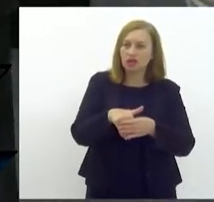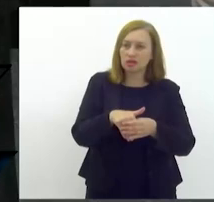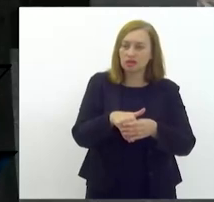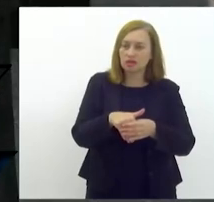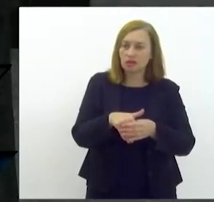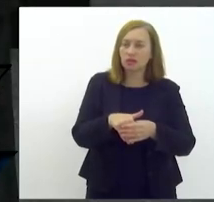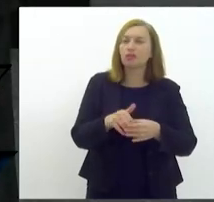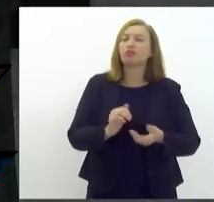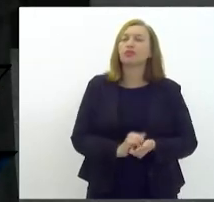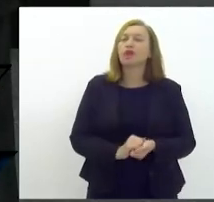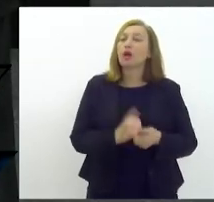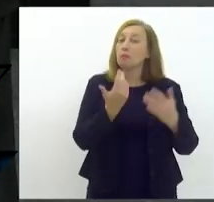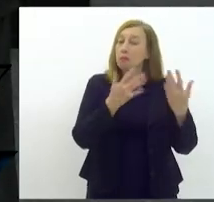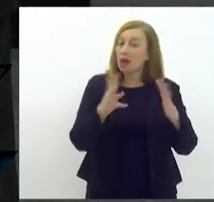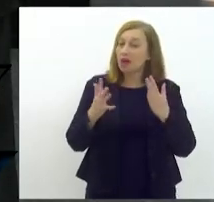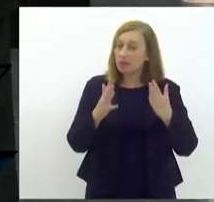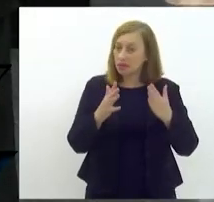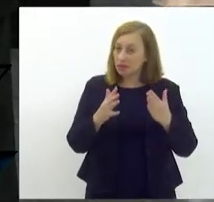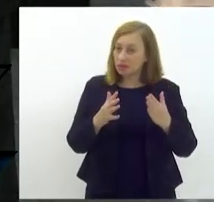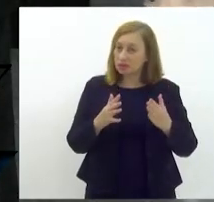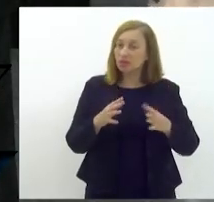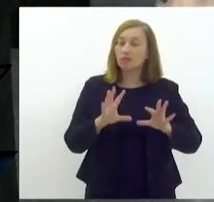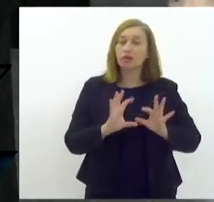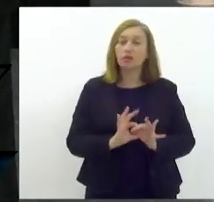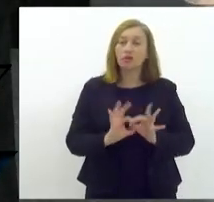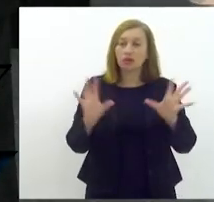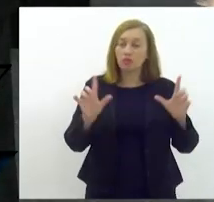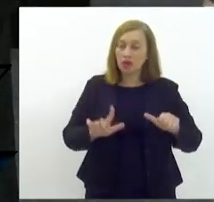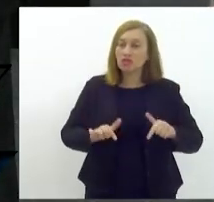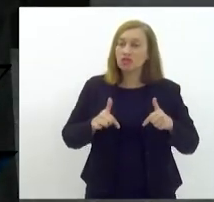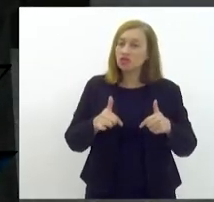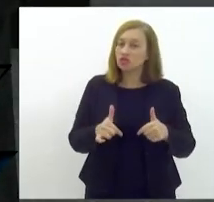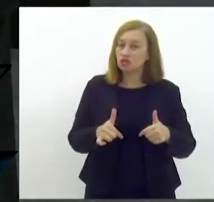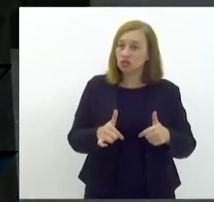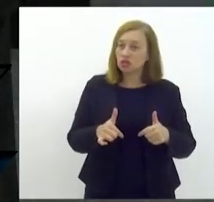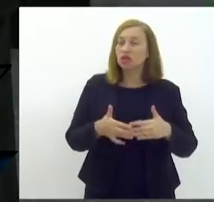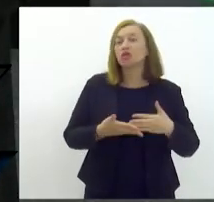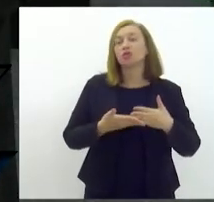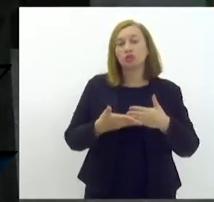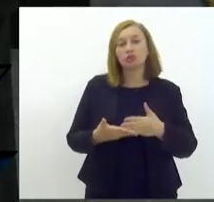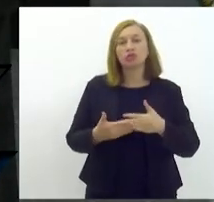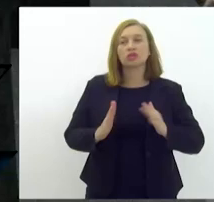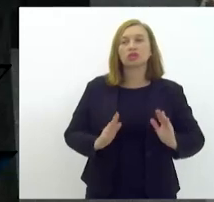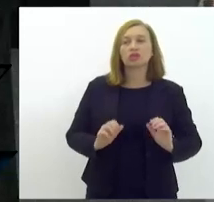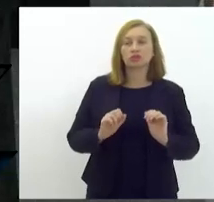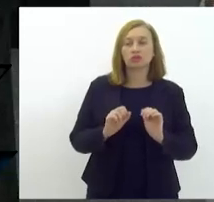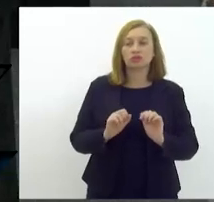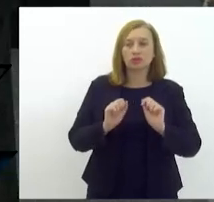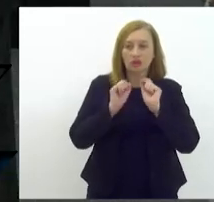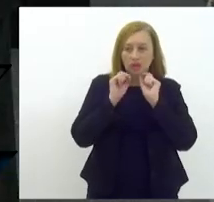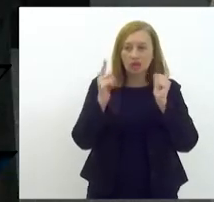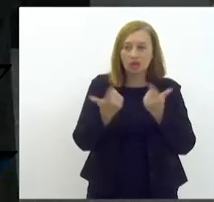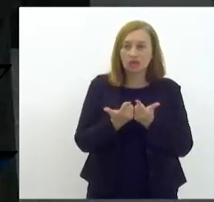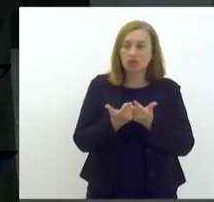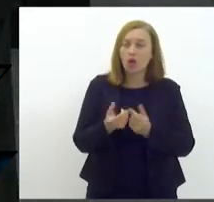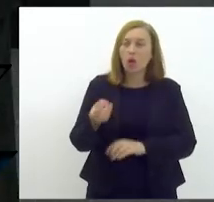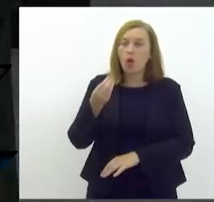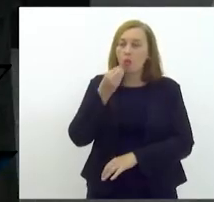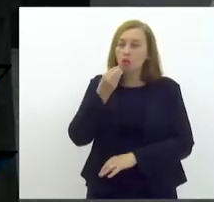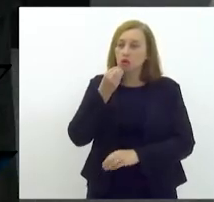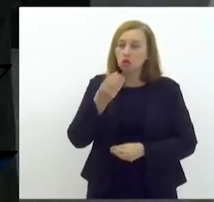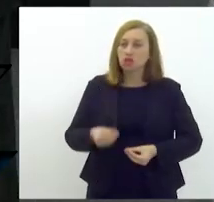forma eu só tenho a parabenizar pela forma democrática como sotar conduzindo essa casa porque dá oportunidade